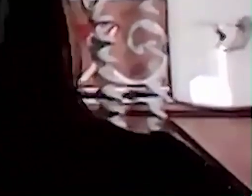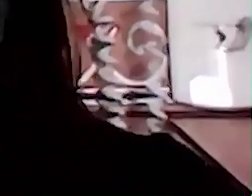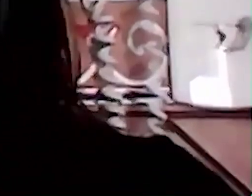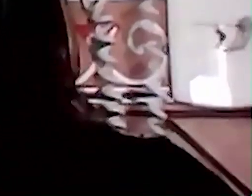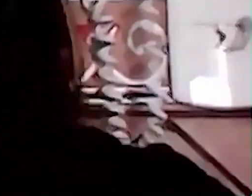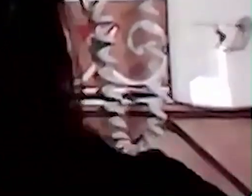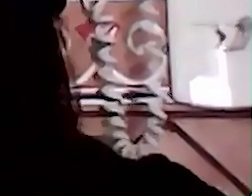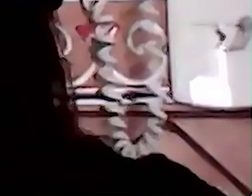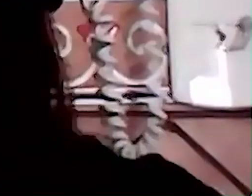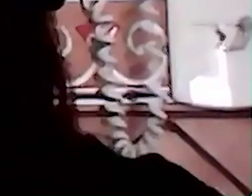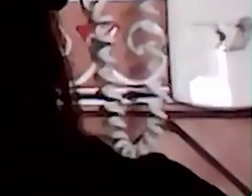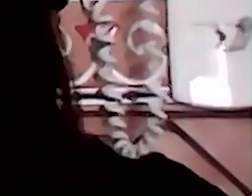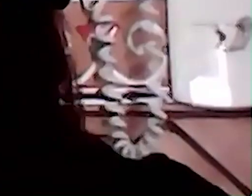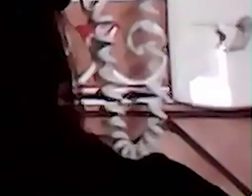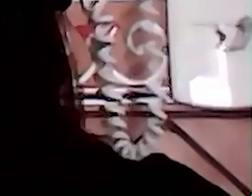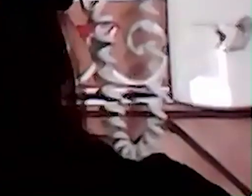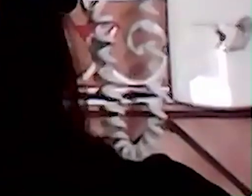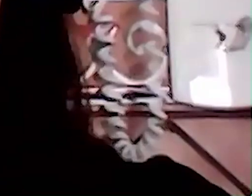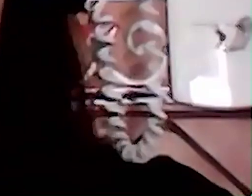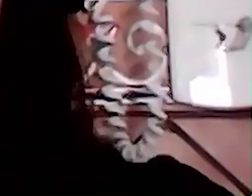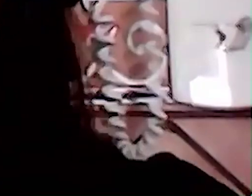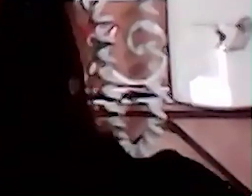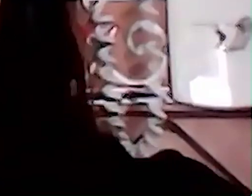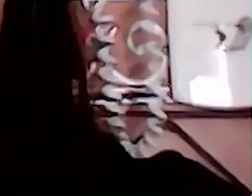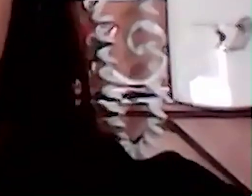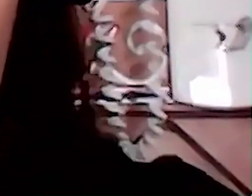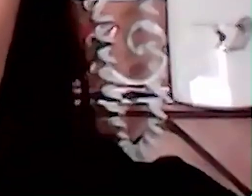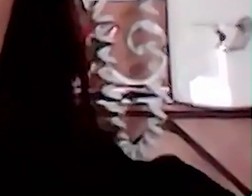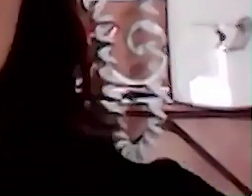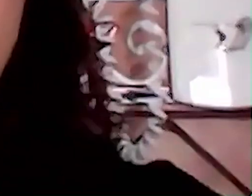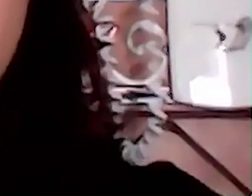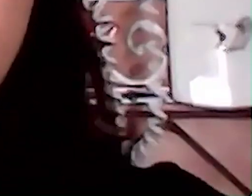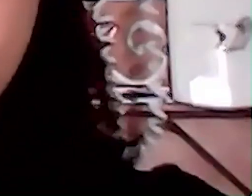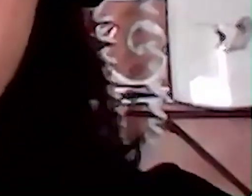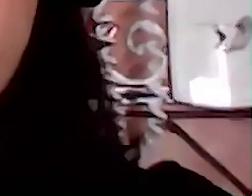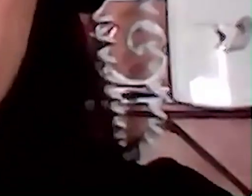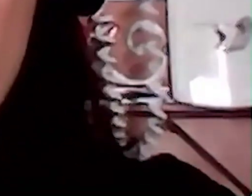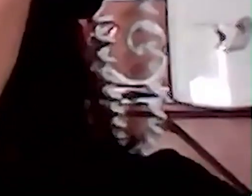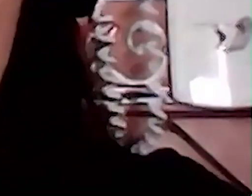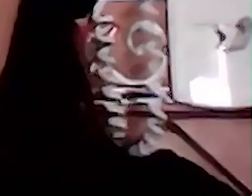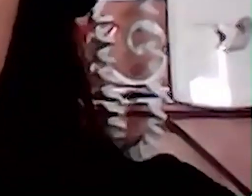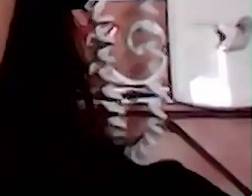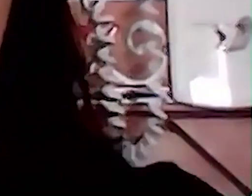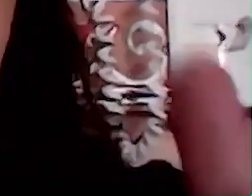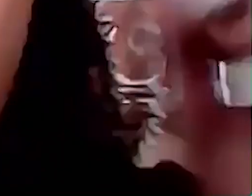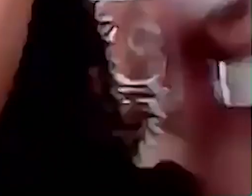eu vi vários. Queria dizer o seguinte, que quando foi colocado pela Branca que